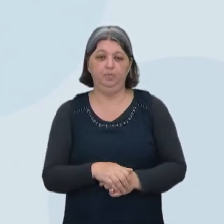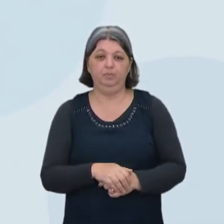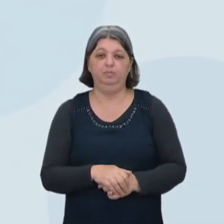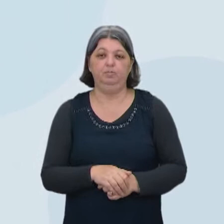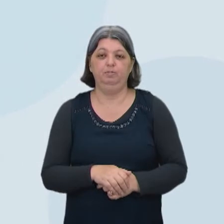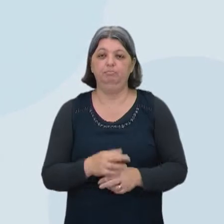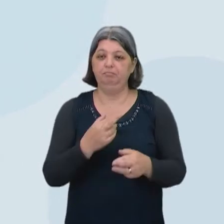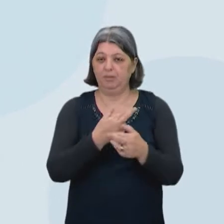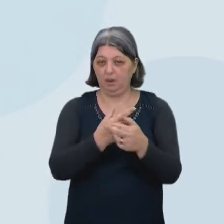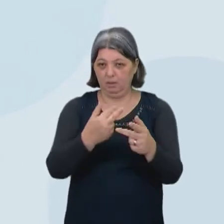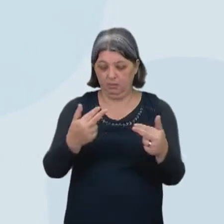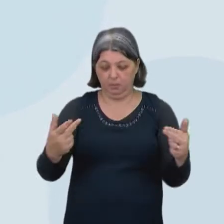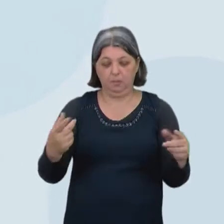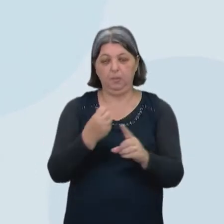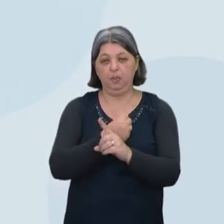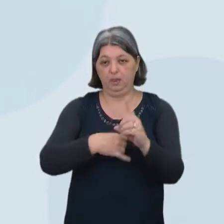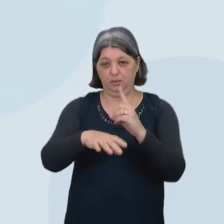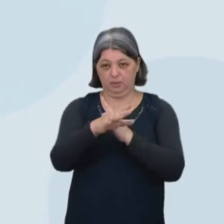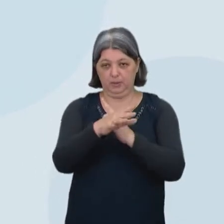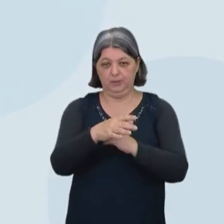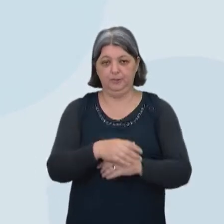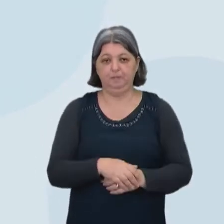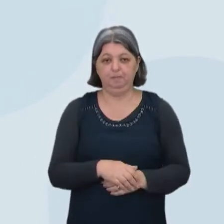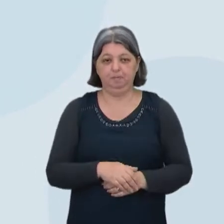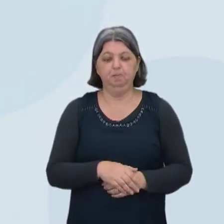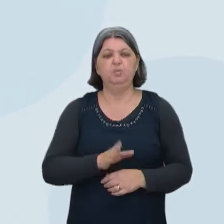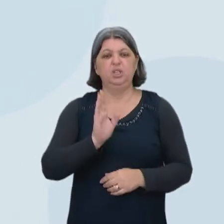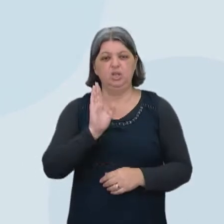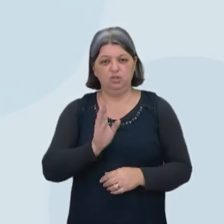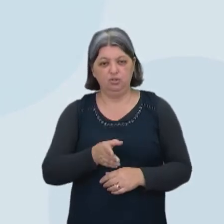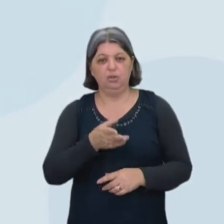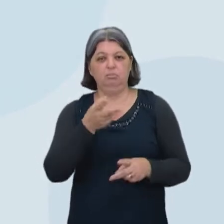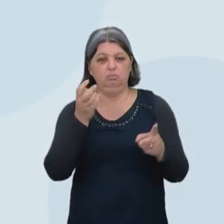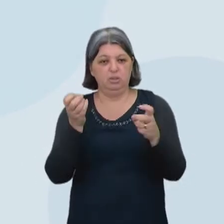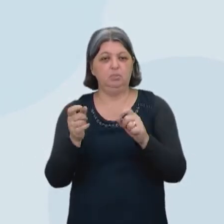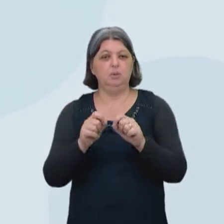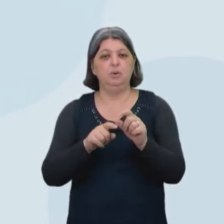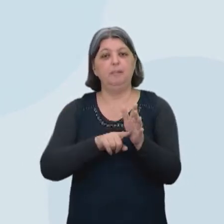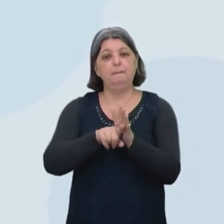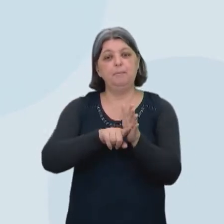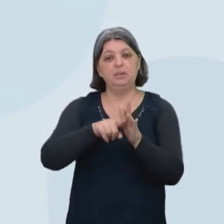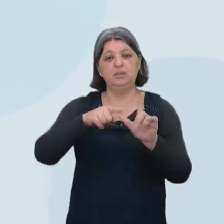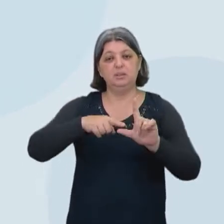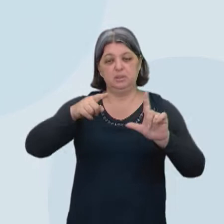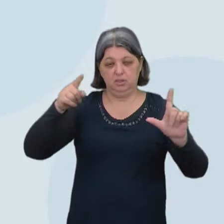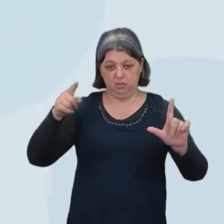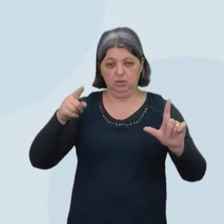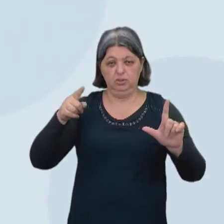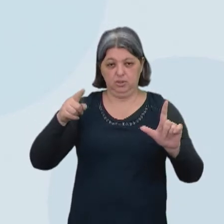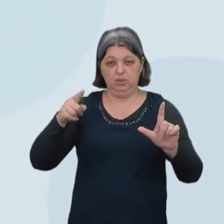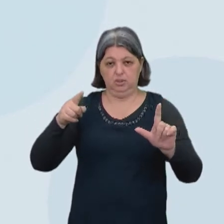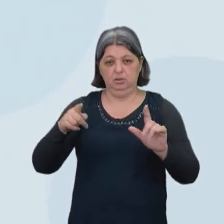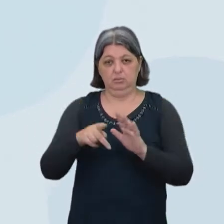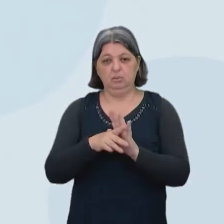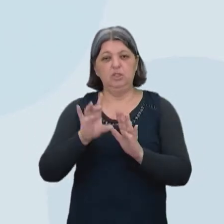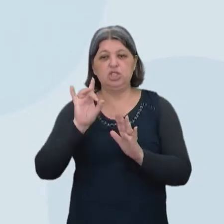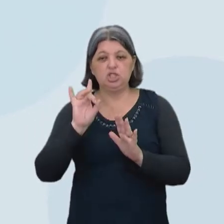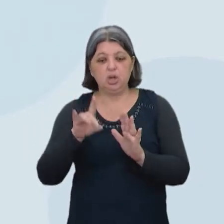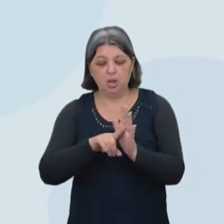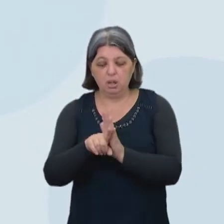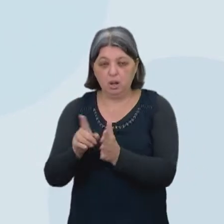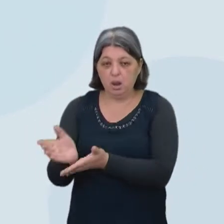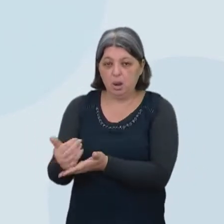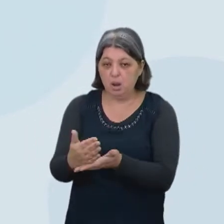muitos fenômenos da nossa sociedade. Como já vimos, a abrangência de uma pesquisa estatística vai muito além da coleta de dados